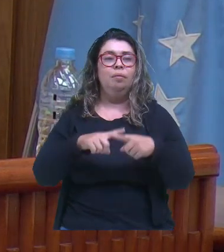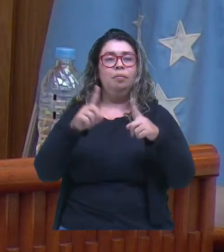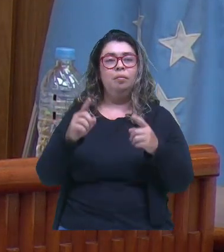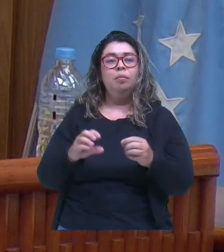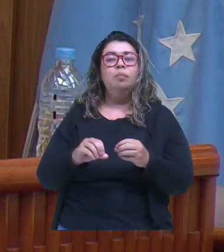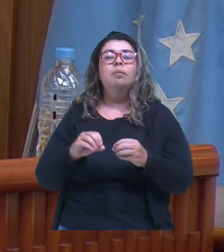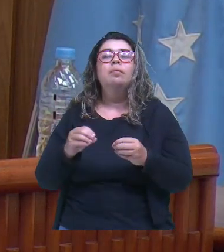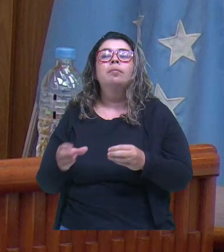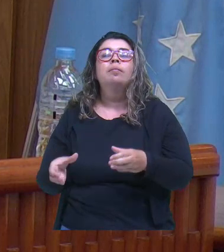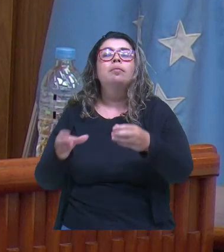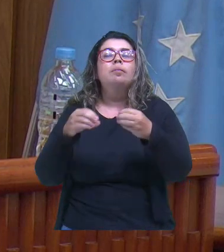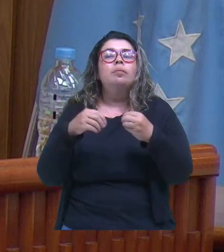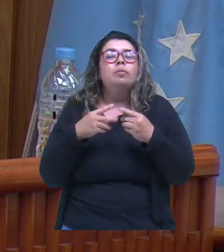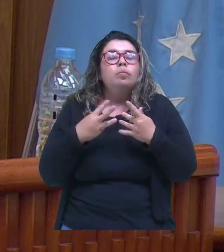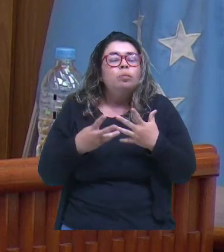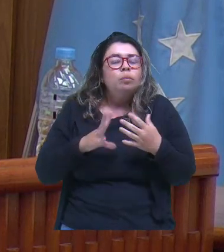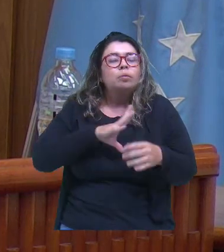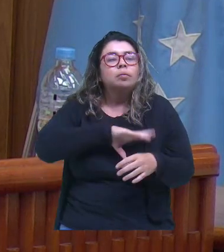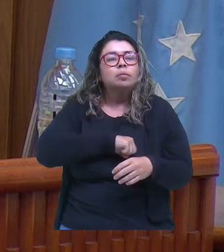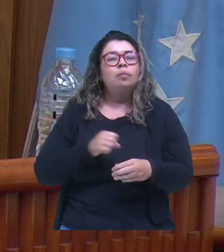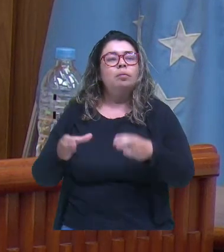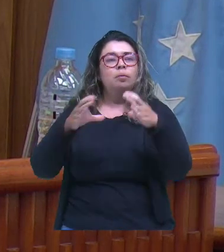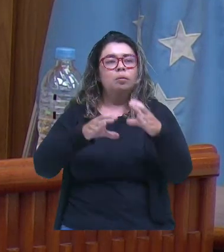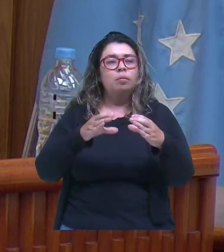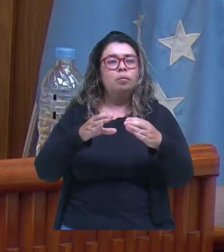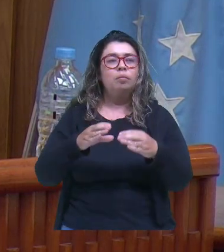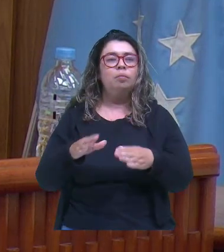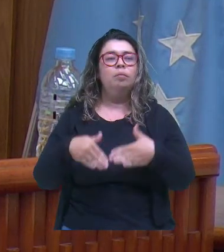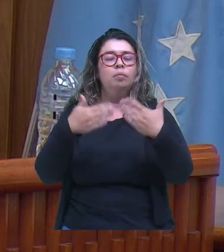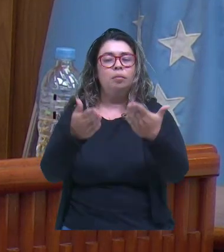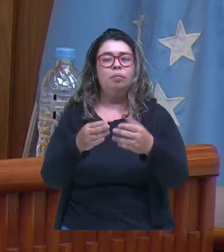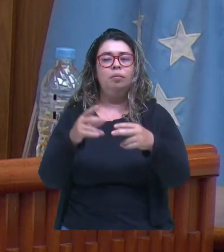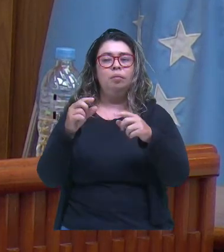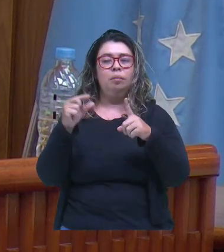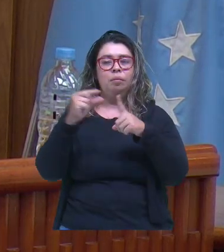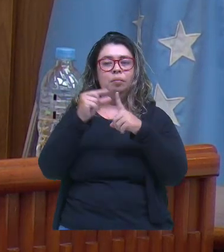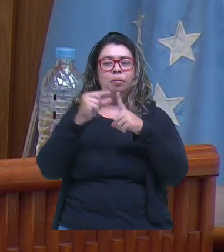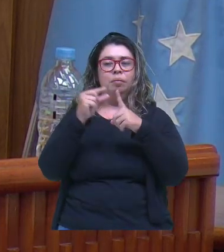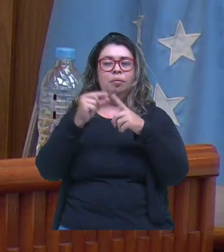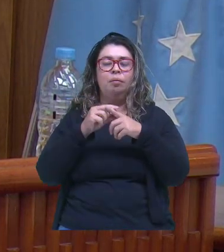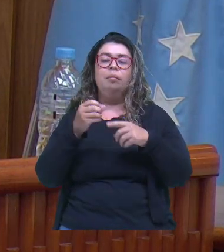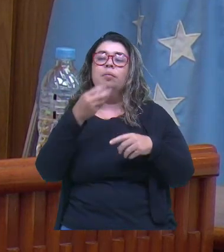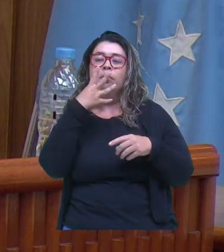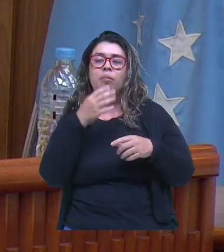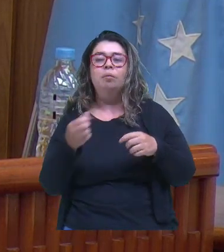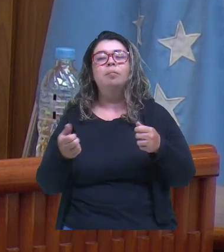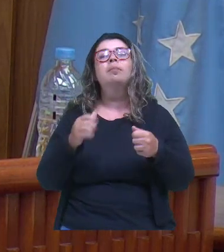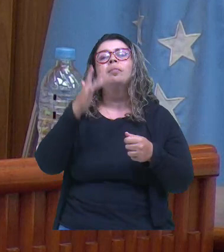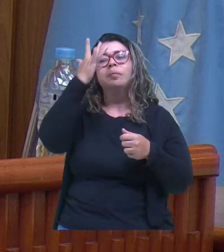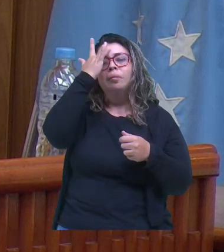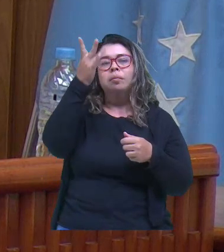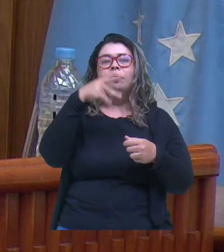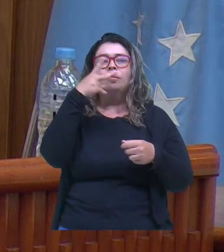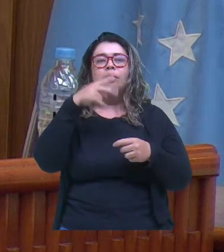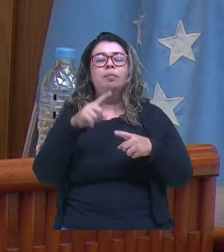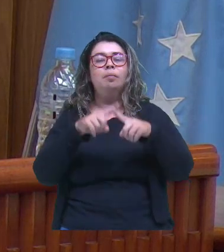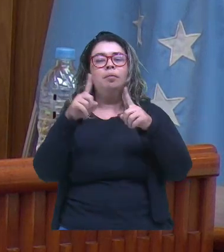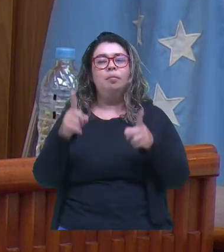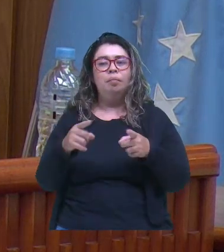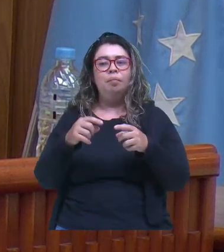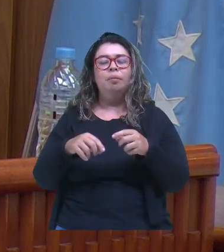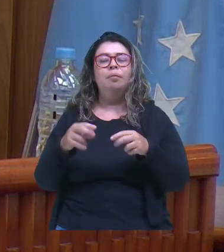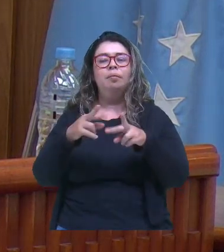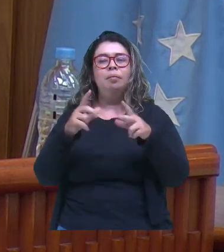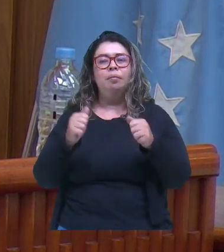amor colocamos em dar. Palavras gentis podem ser curtas e fáceis de falar, mas os seus ecos são